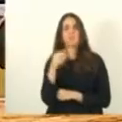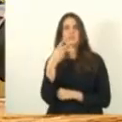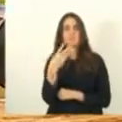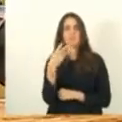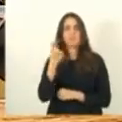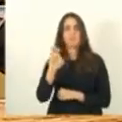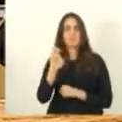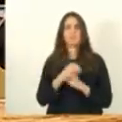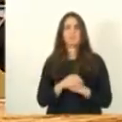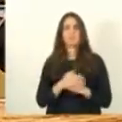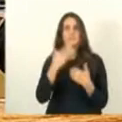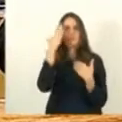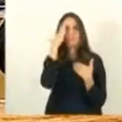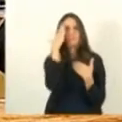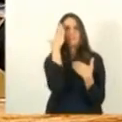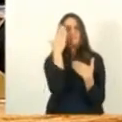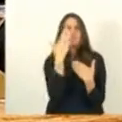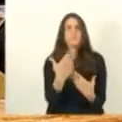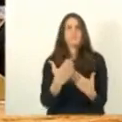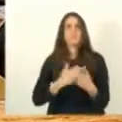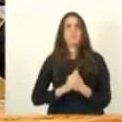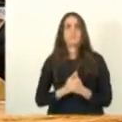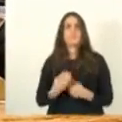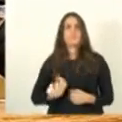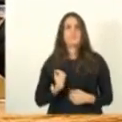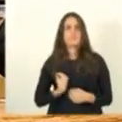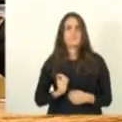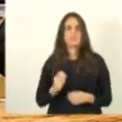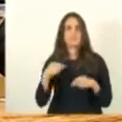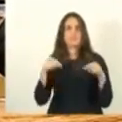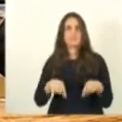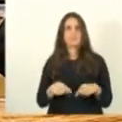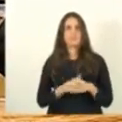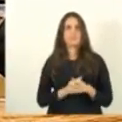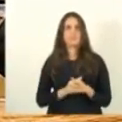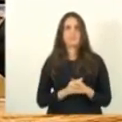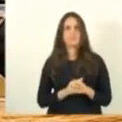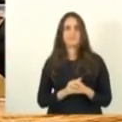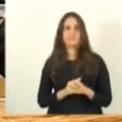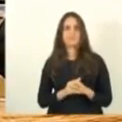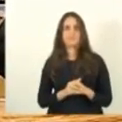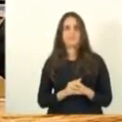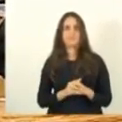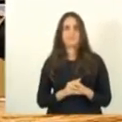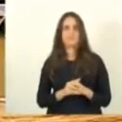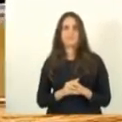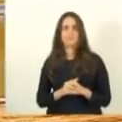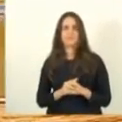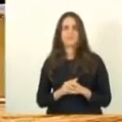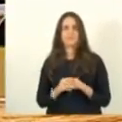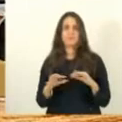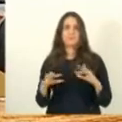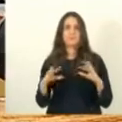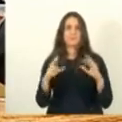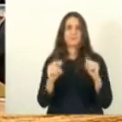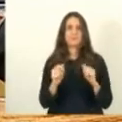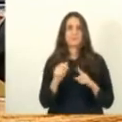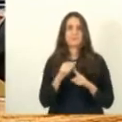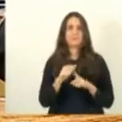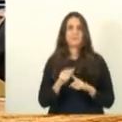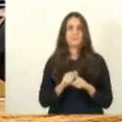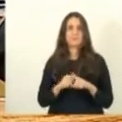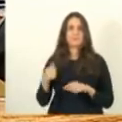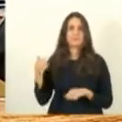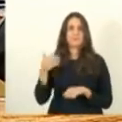4h35. Quero agradecer muito a presença de vocês aqui na Assembleia Legislativa durante todo esse mês praticamente, né?